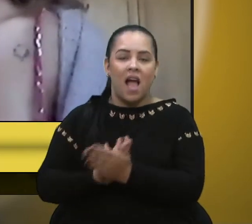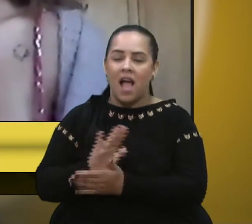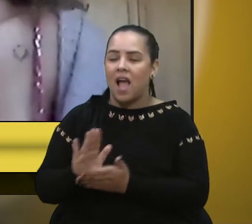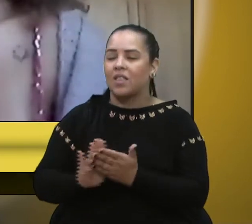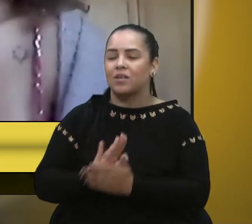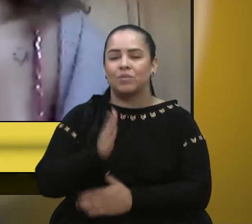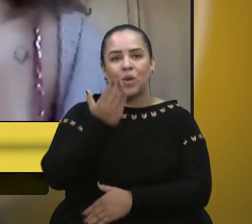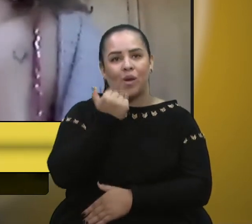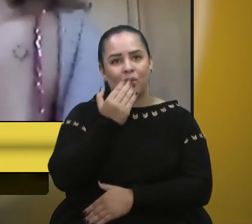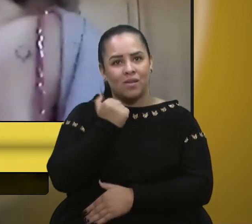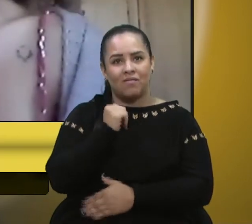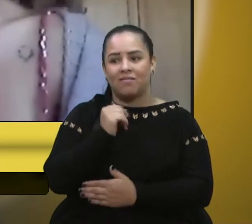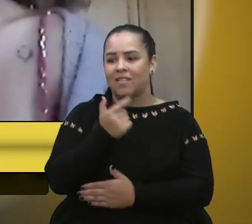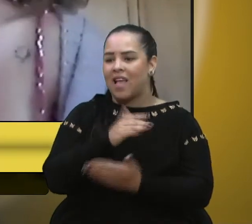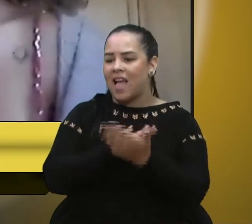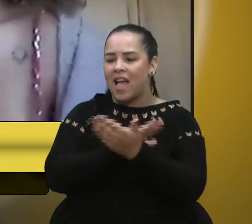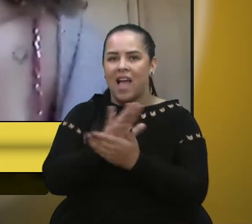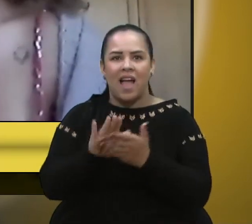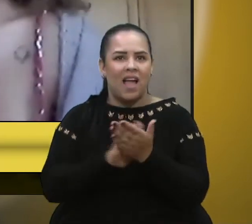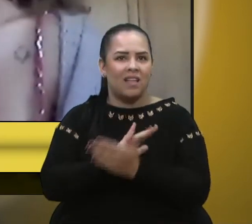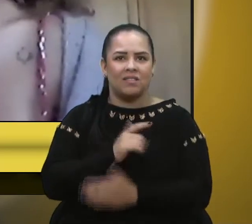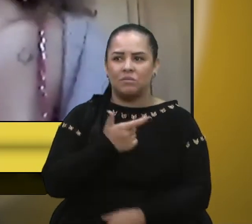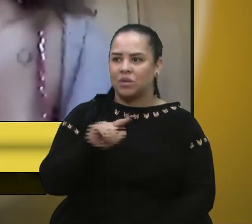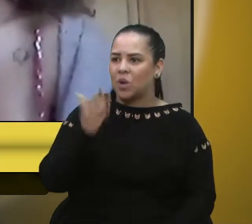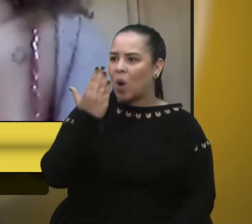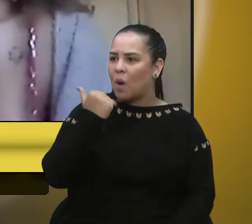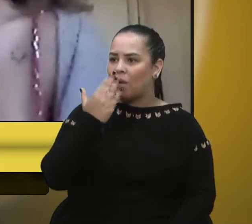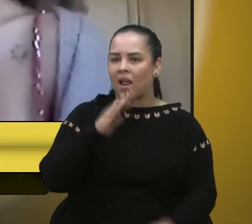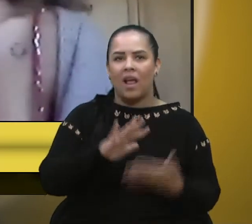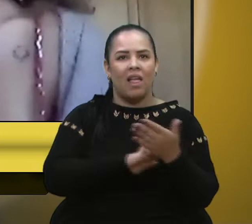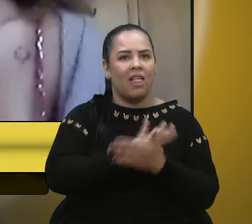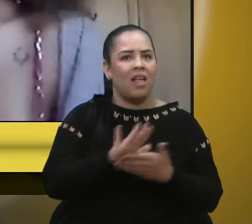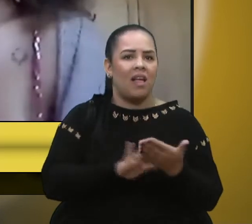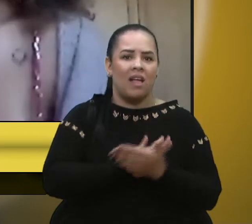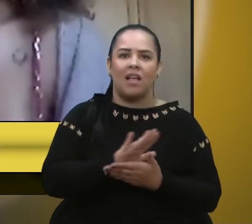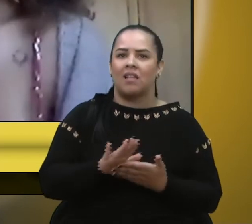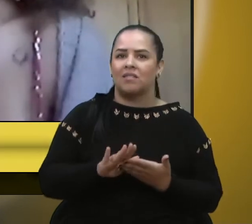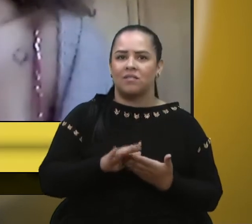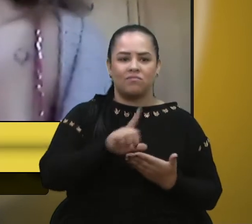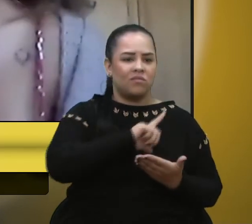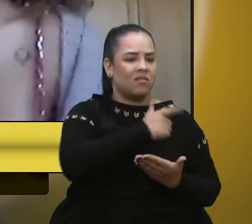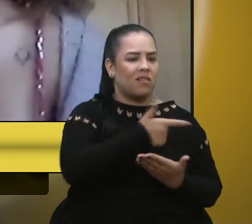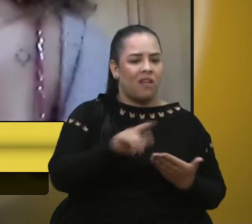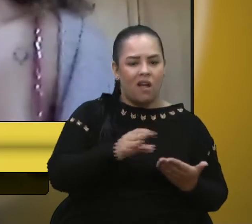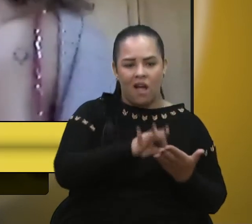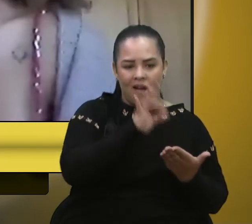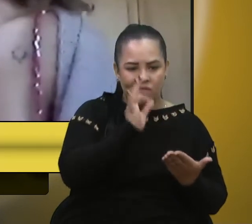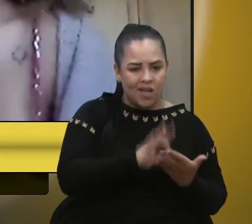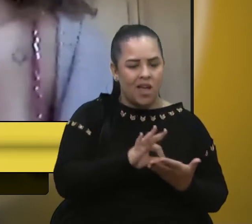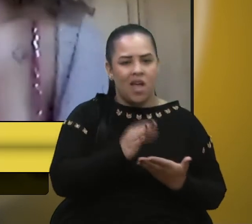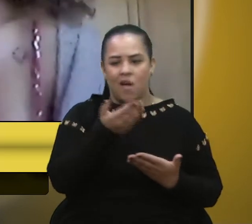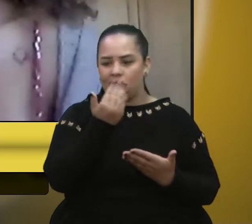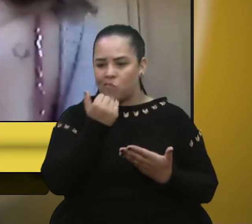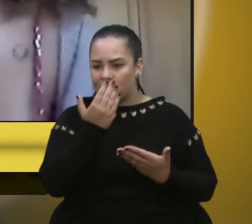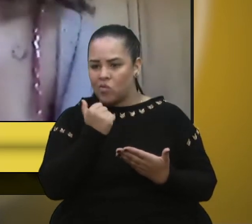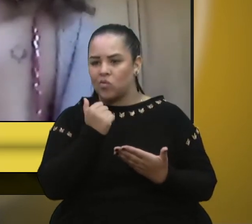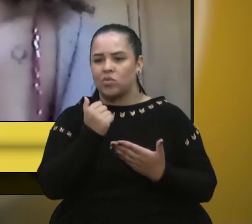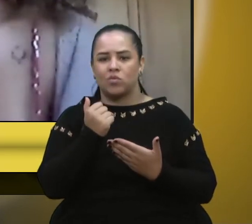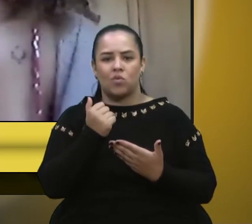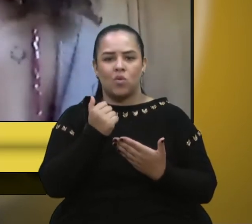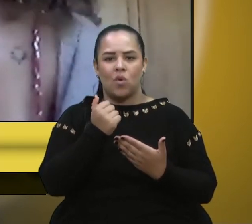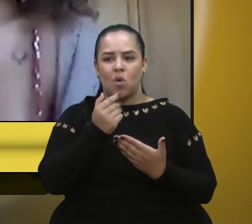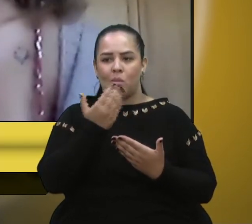não têm um prato, não têm um almoço, não têm um café, não têm uma janta em suas casas para elas e para